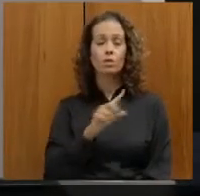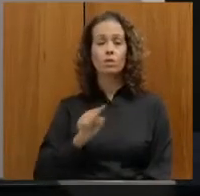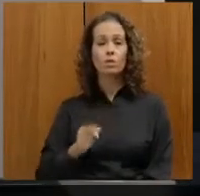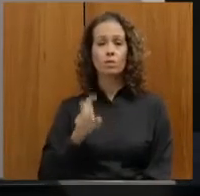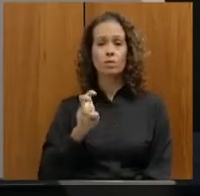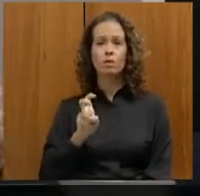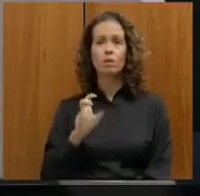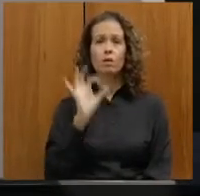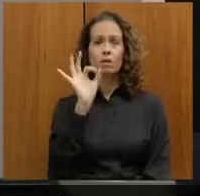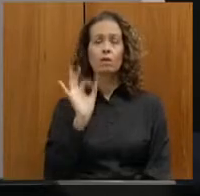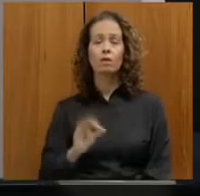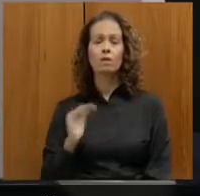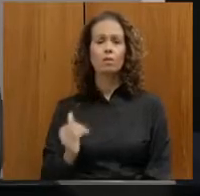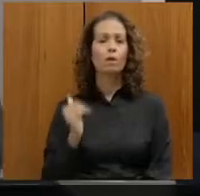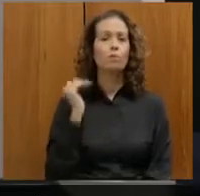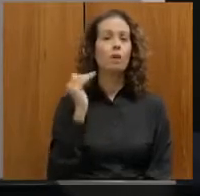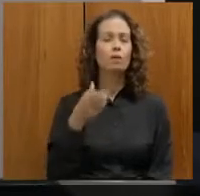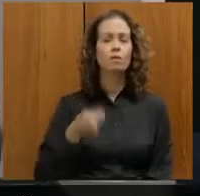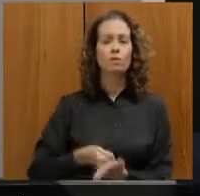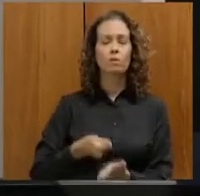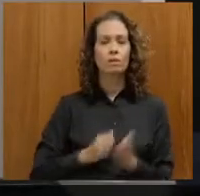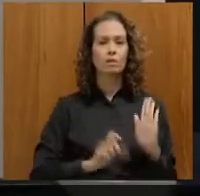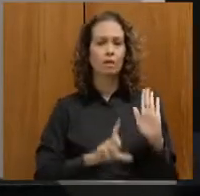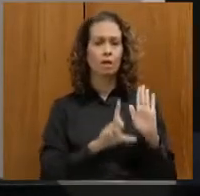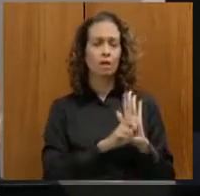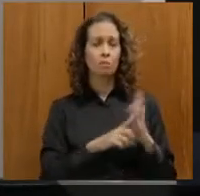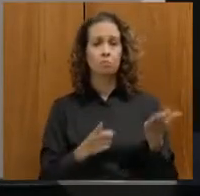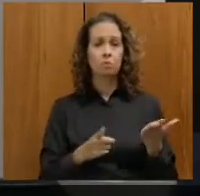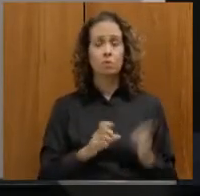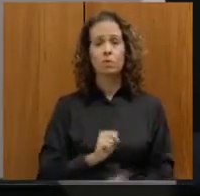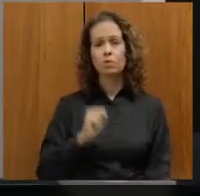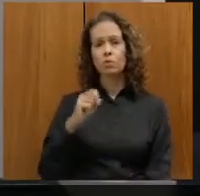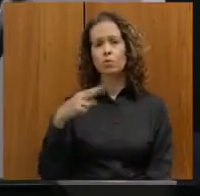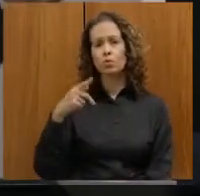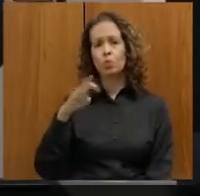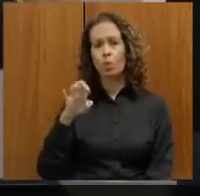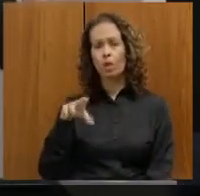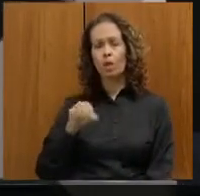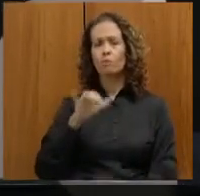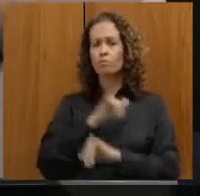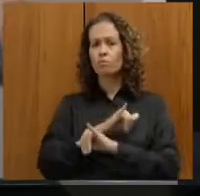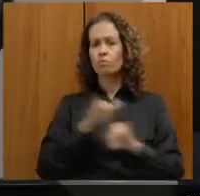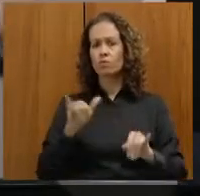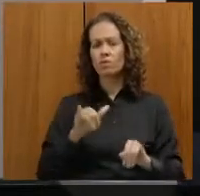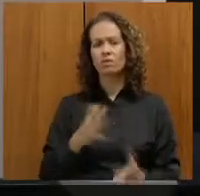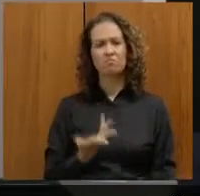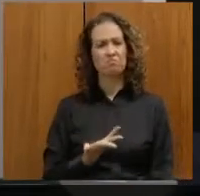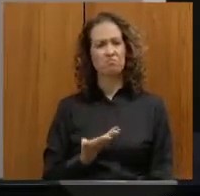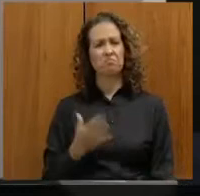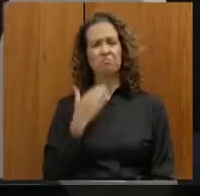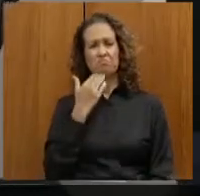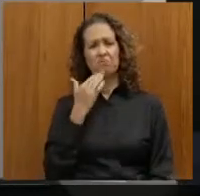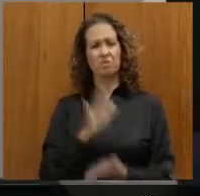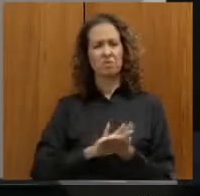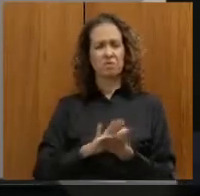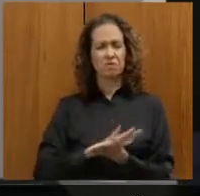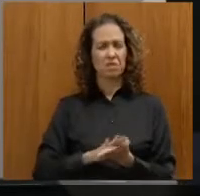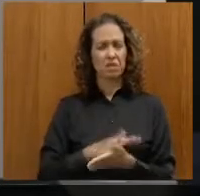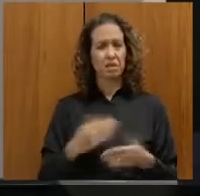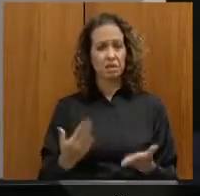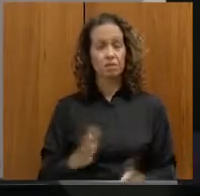base na lei que o Supremo falou não é totalmente nada aí condicional dos militares ativos inativos